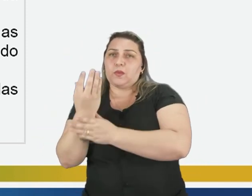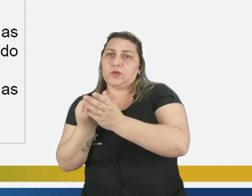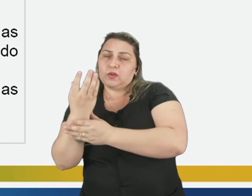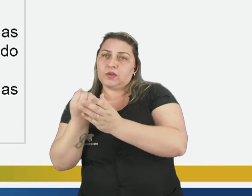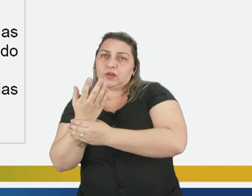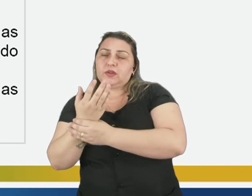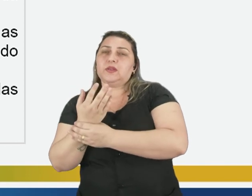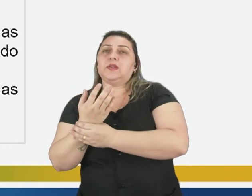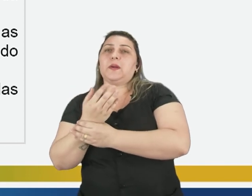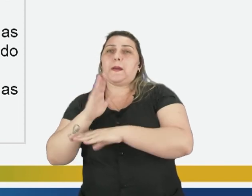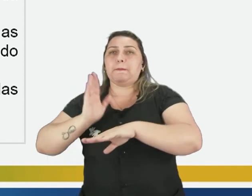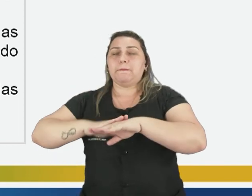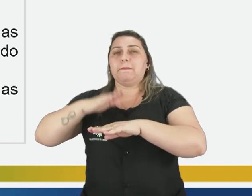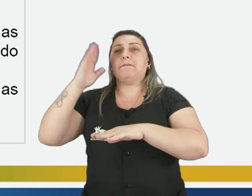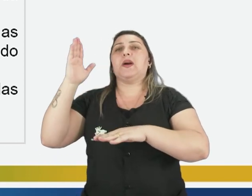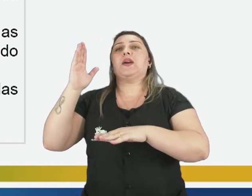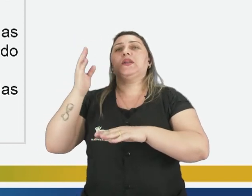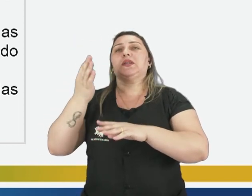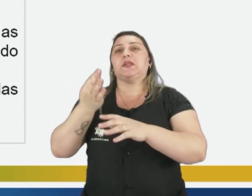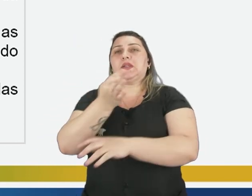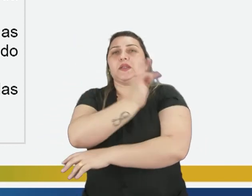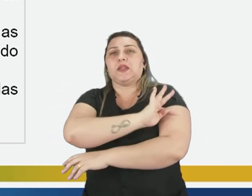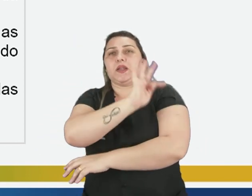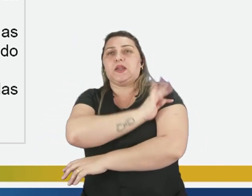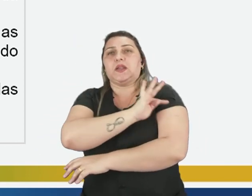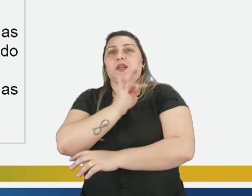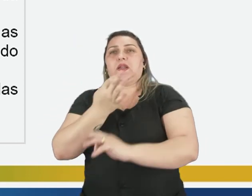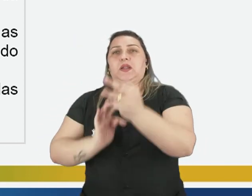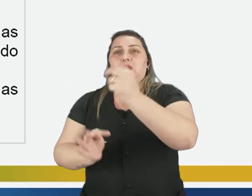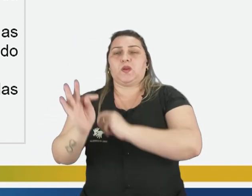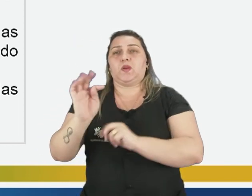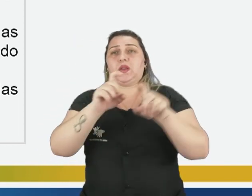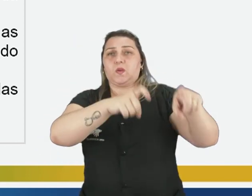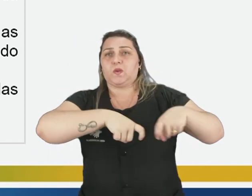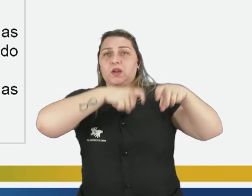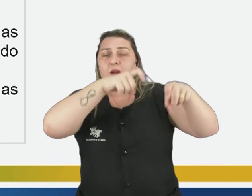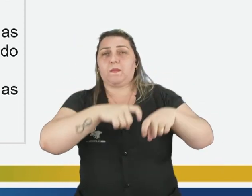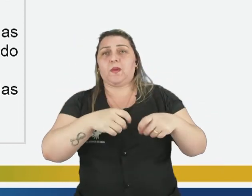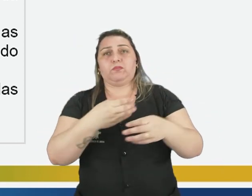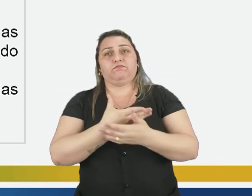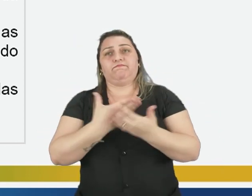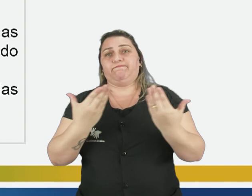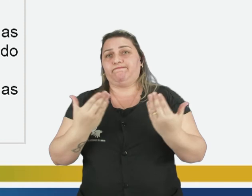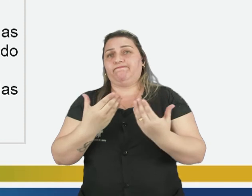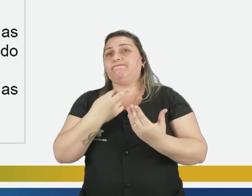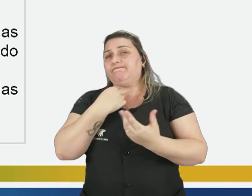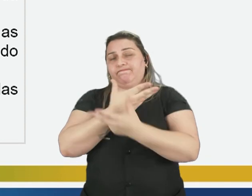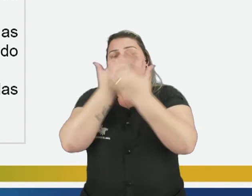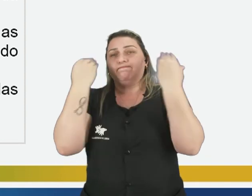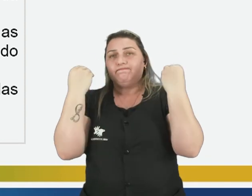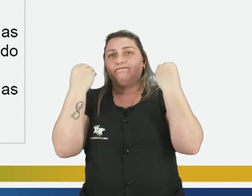produtividade, adota mais técnica e tecnologia no campo. Então ela não poderia ficar fora dessa.